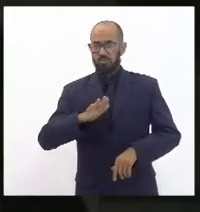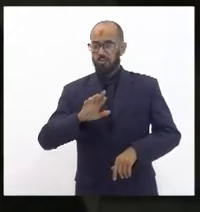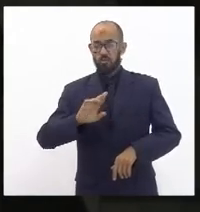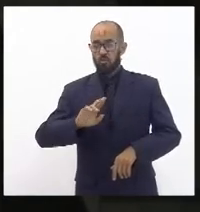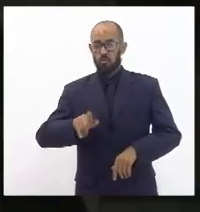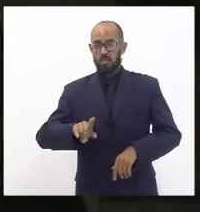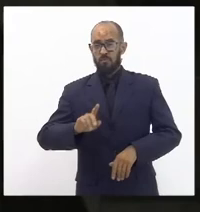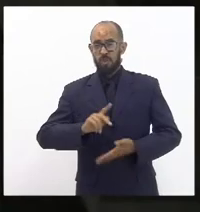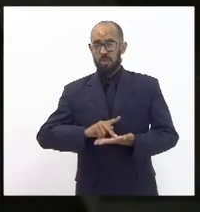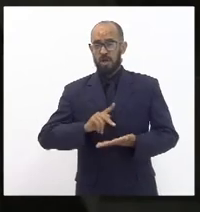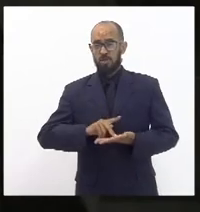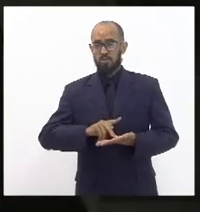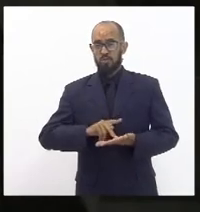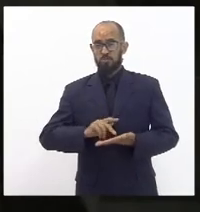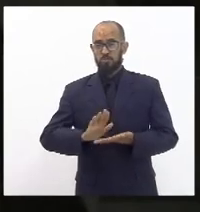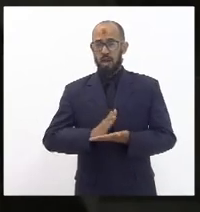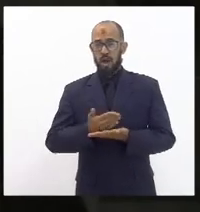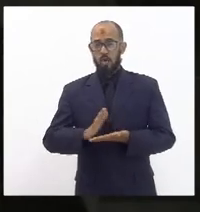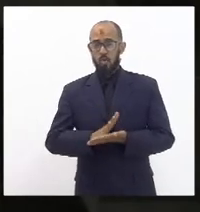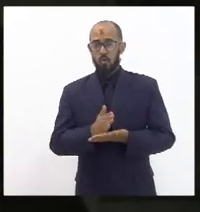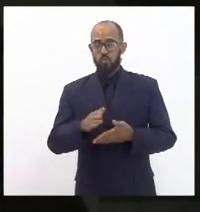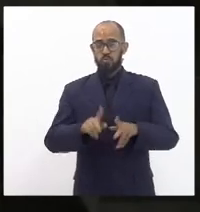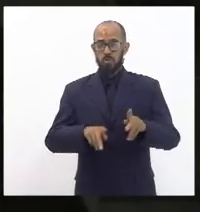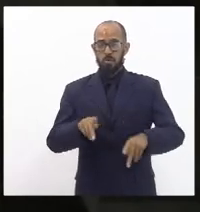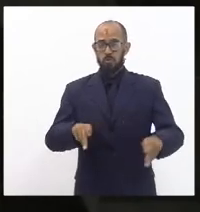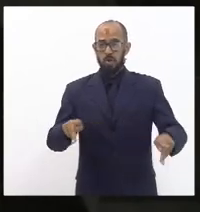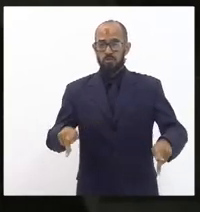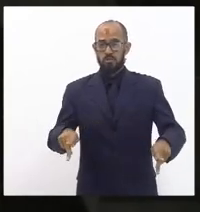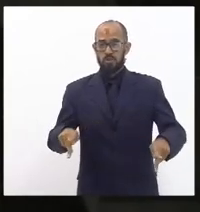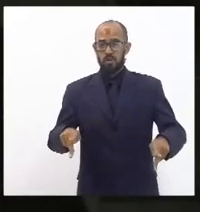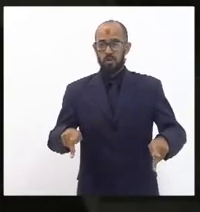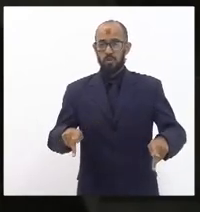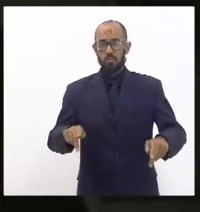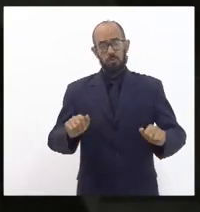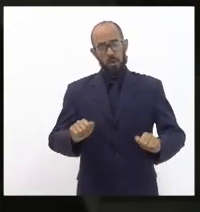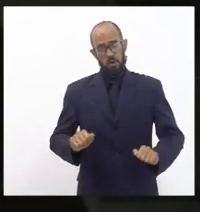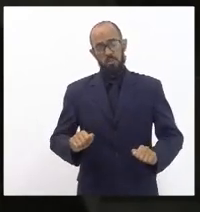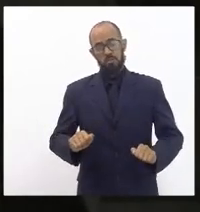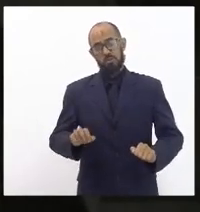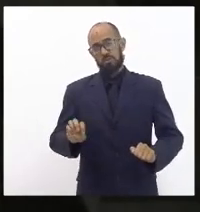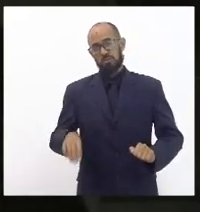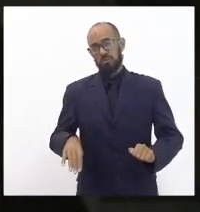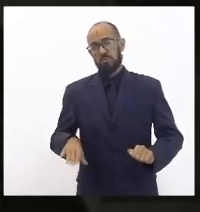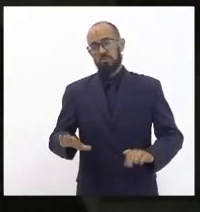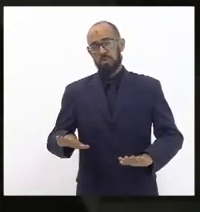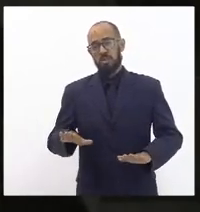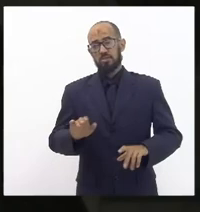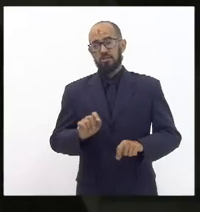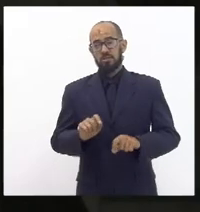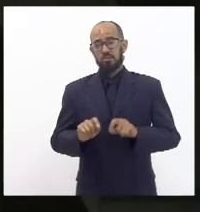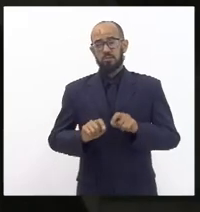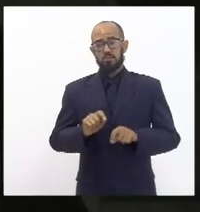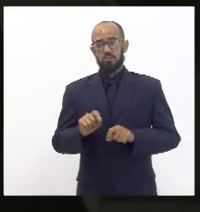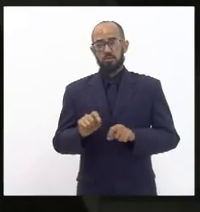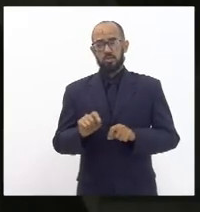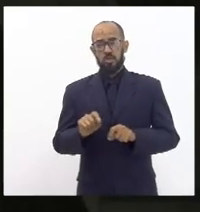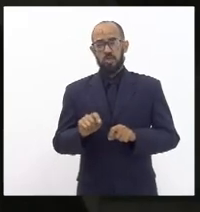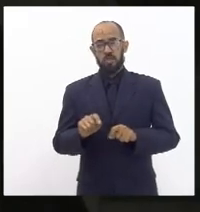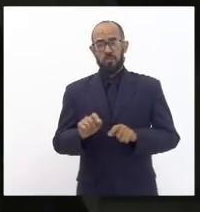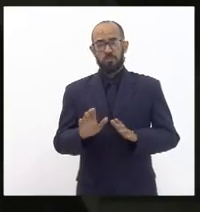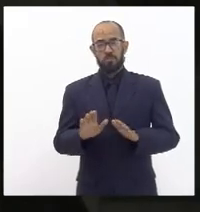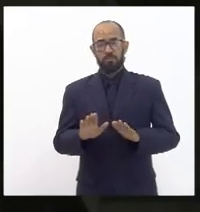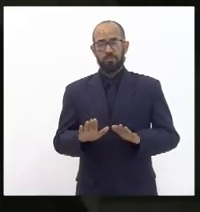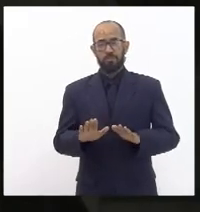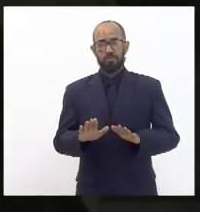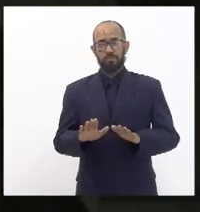verdade para uma parcela da população Pode até ser o é nada não no